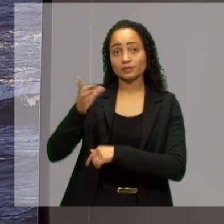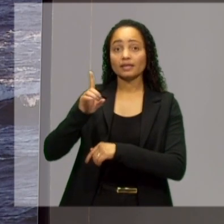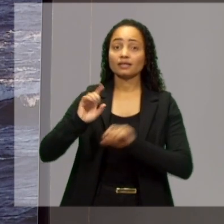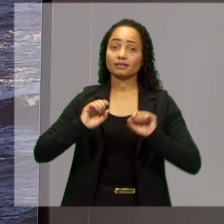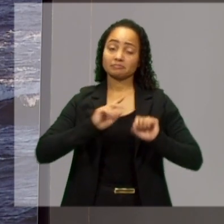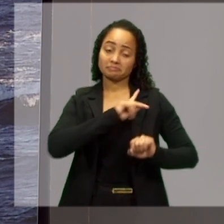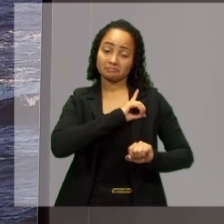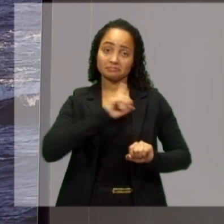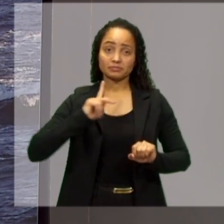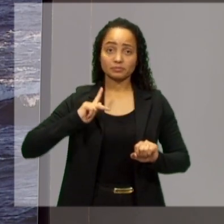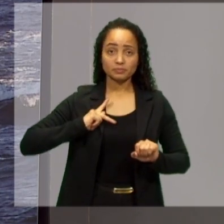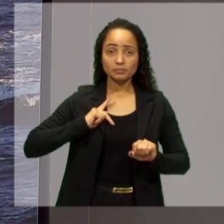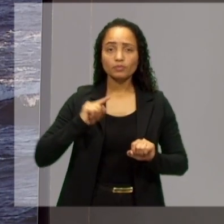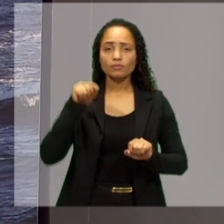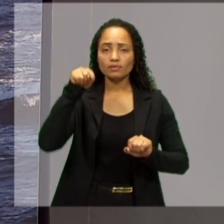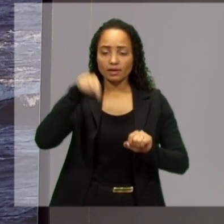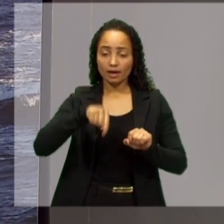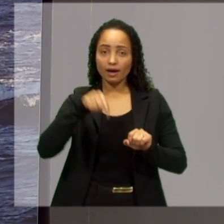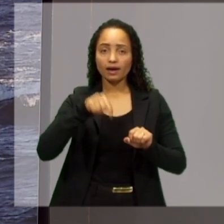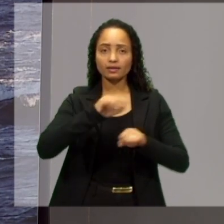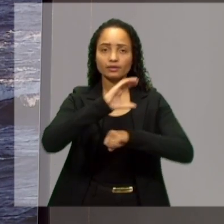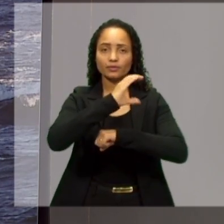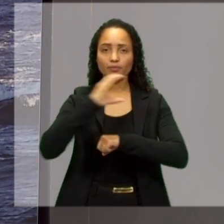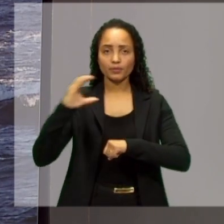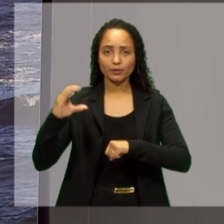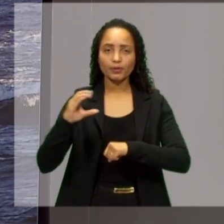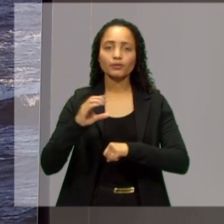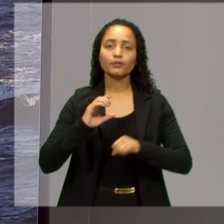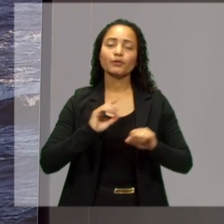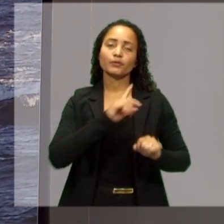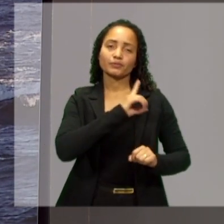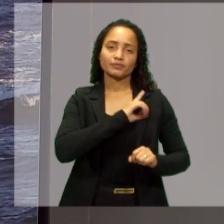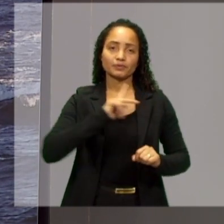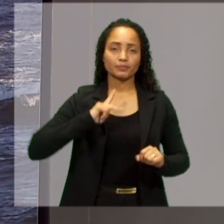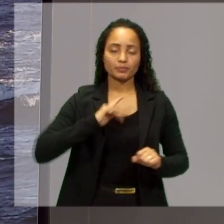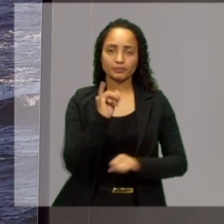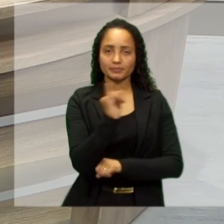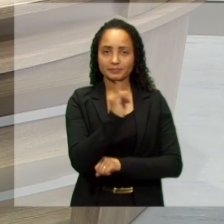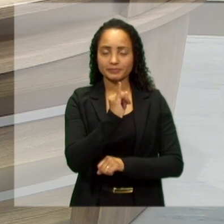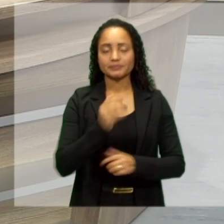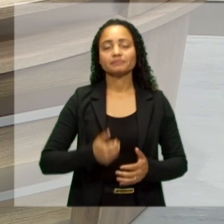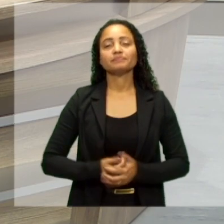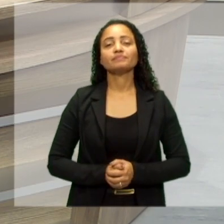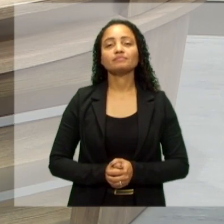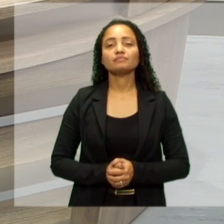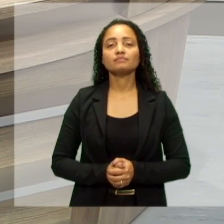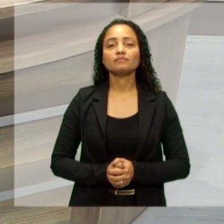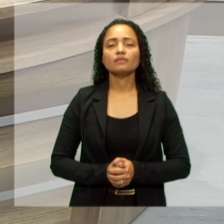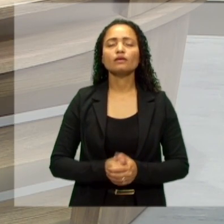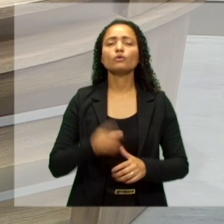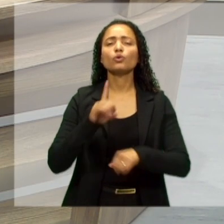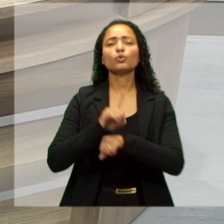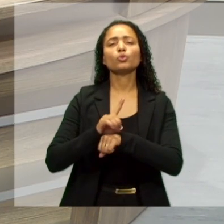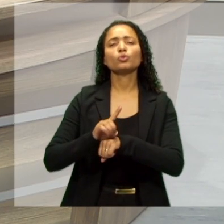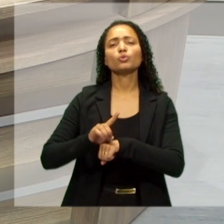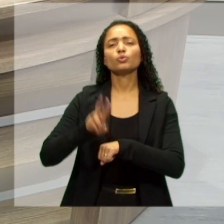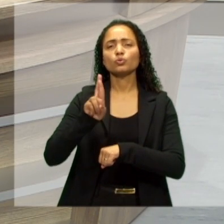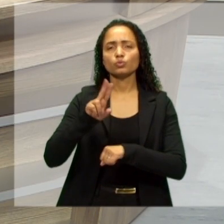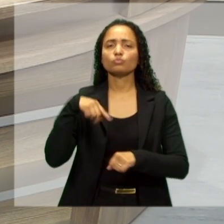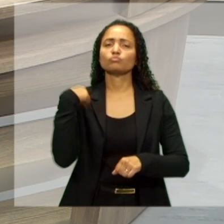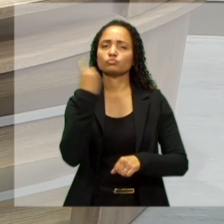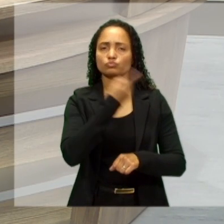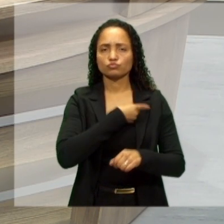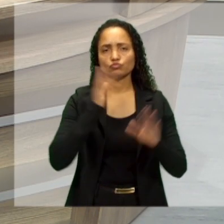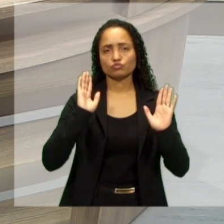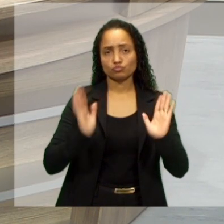da unidade, coordenador da unidade da Defensoria aqui de Itajaí. Dr. Alisson, a gente terminou o